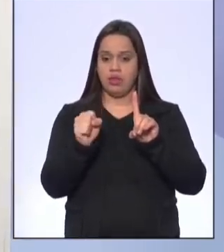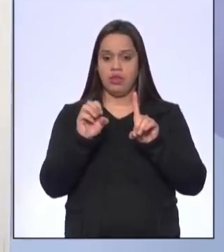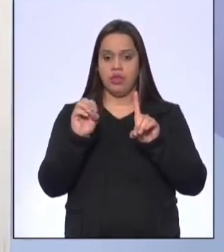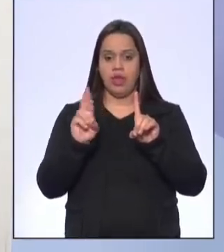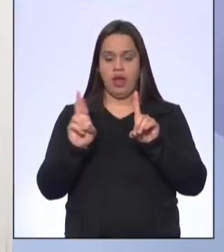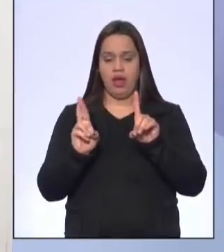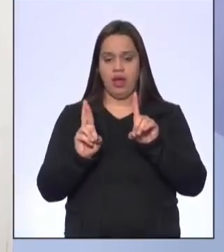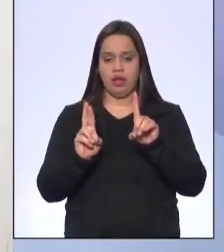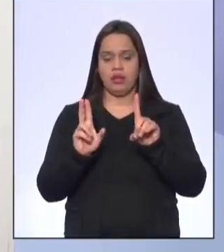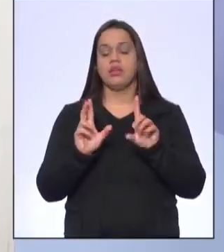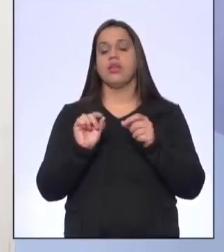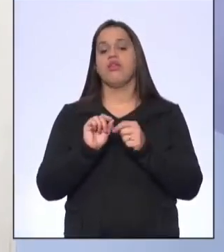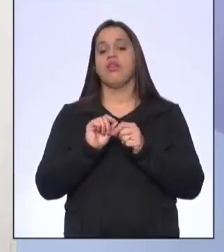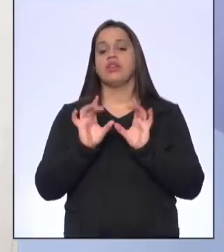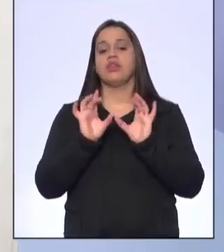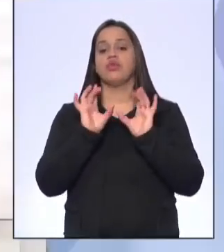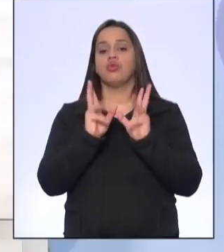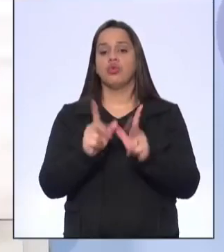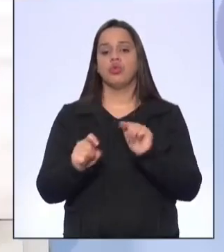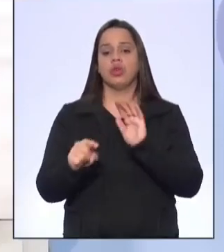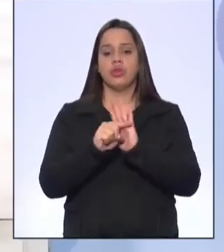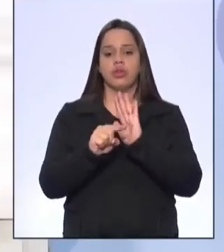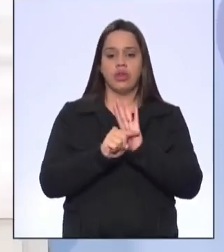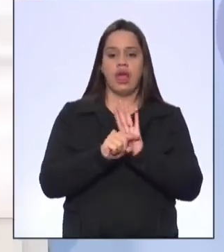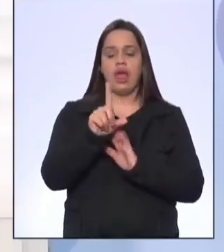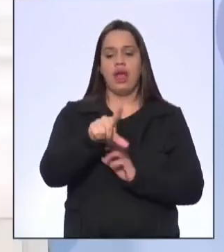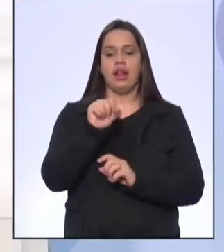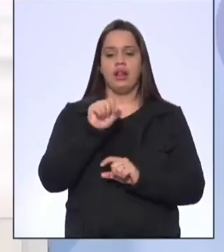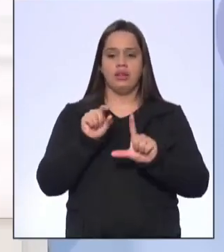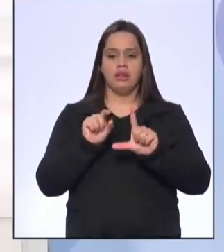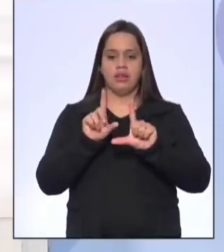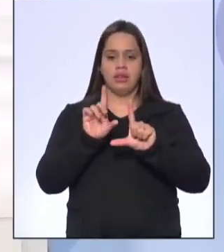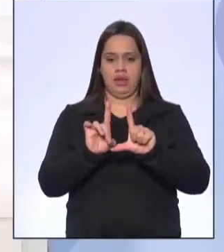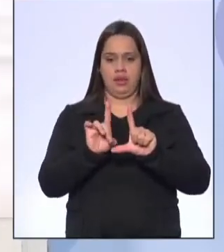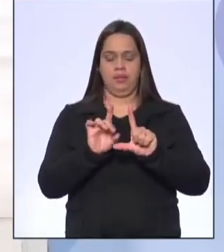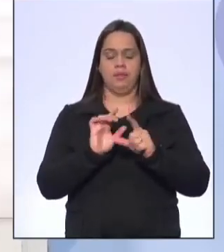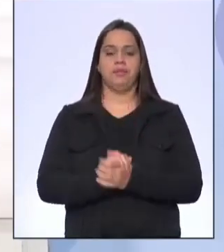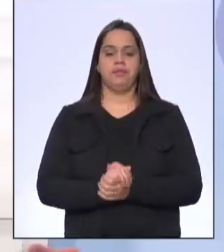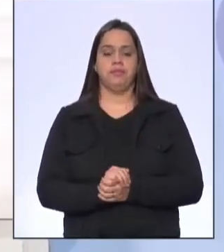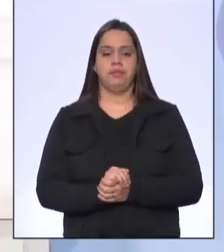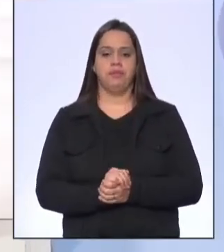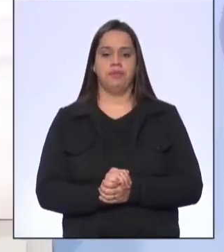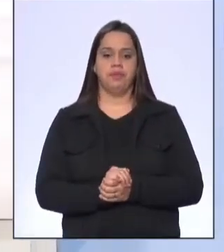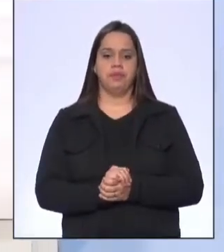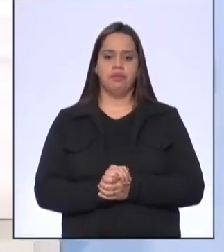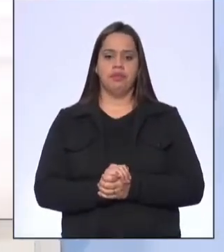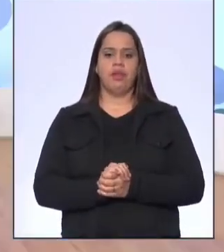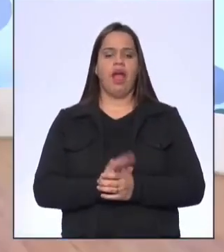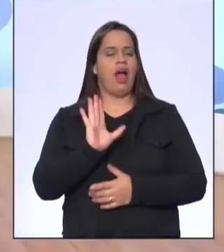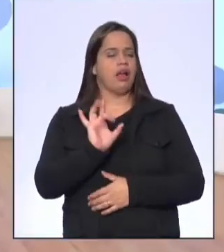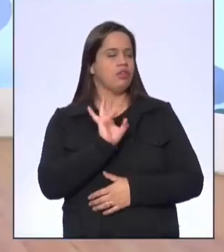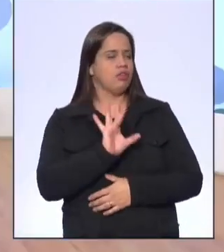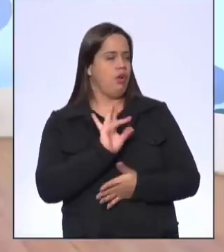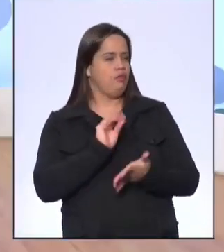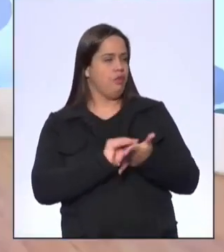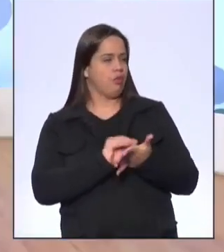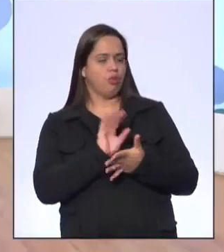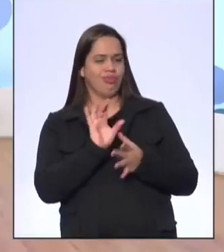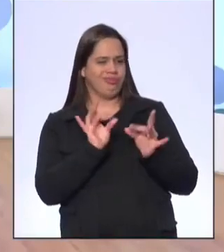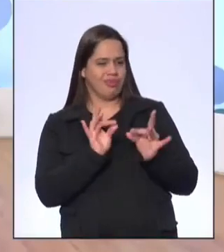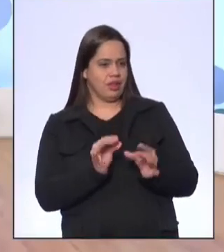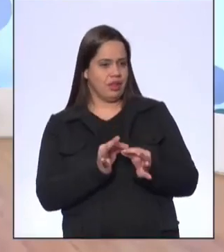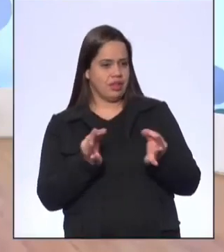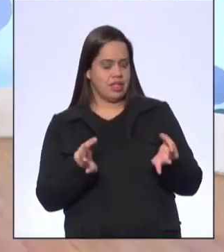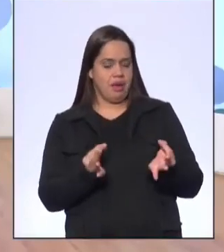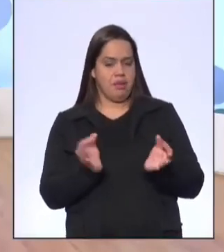388, fazendo essa subtração. É a alternativa D. Ah, Jonas, então só faltou um detalhe para a turma, né? Sim,